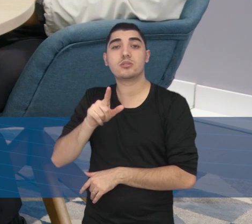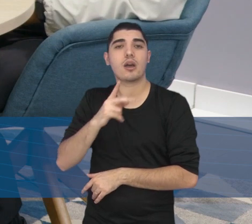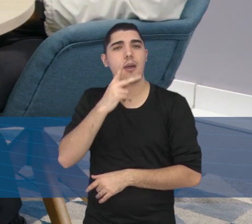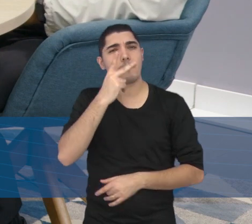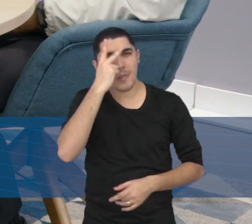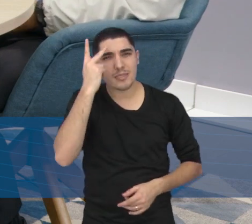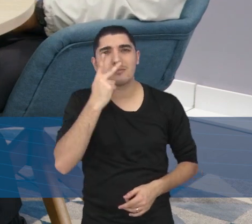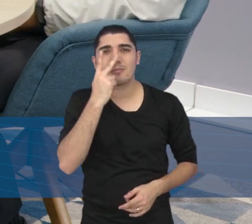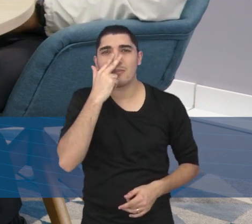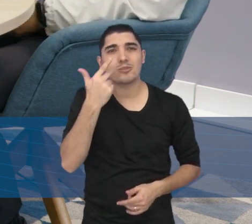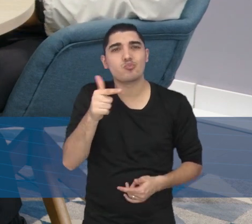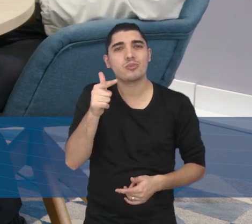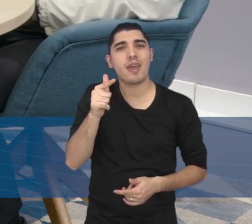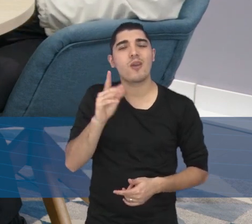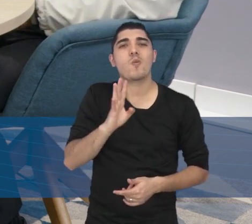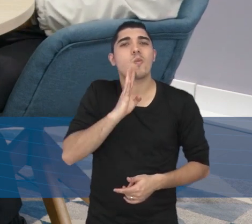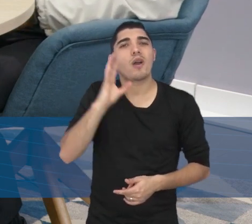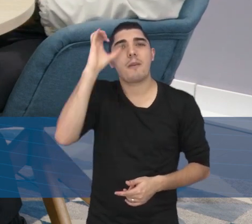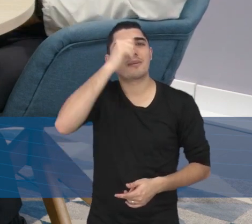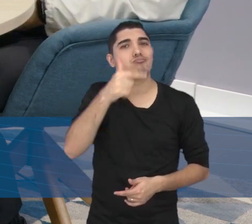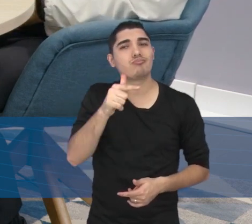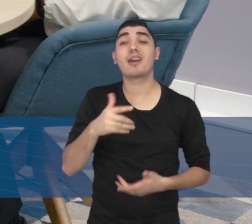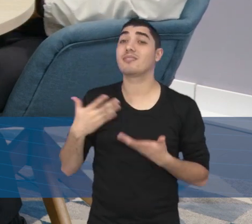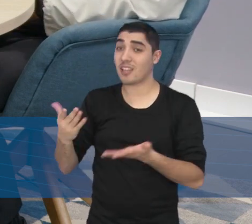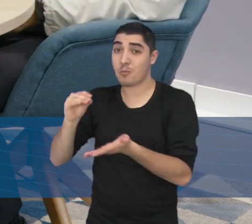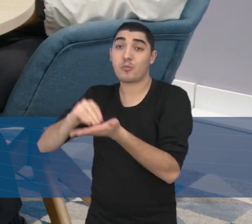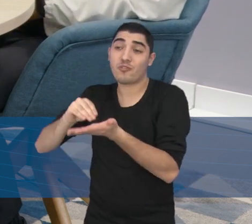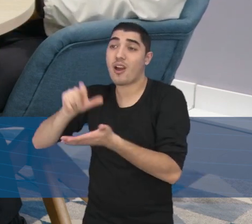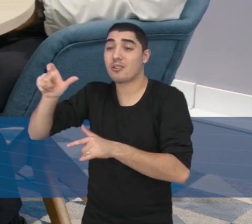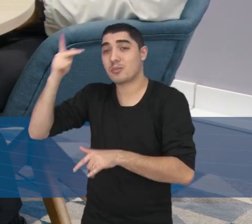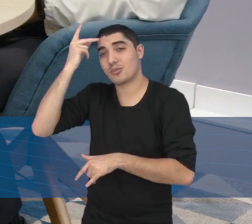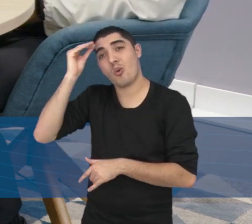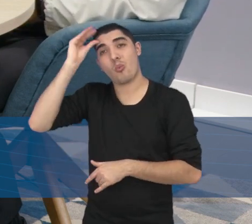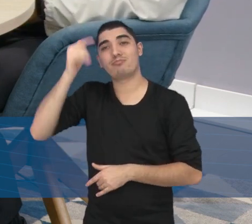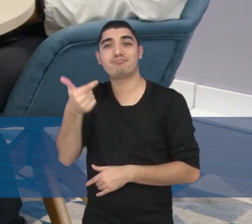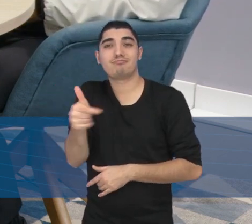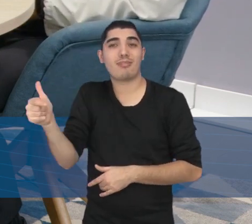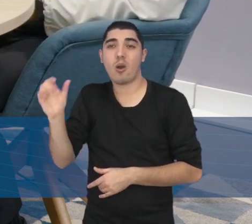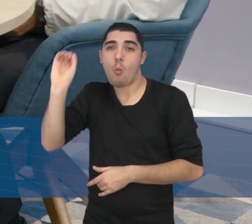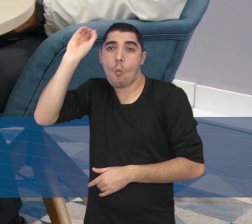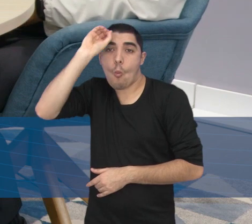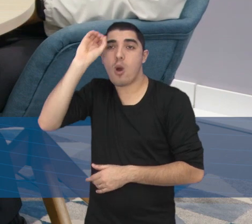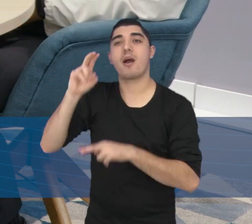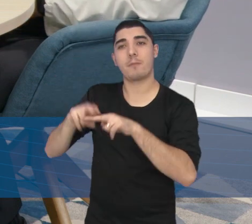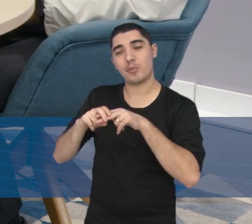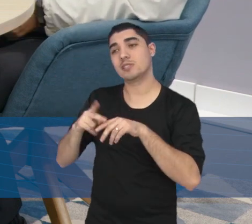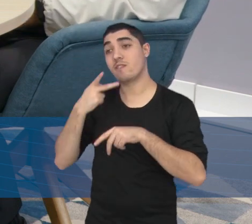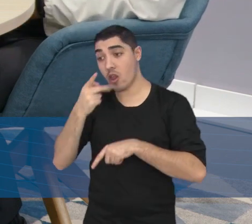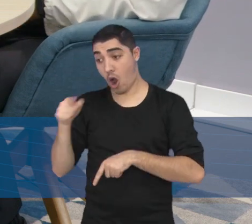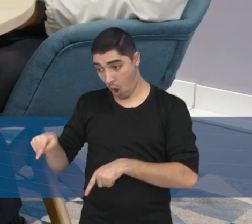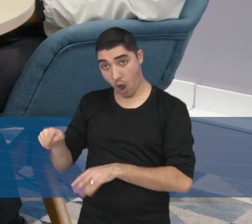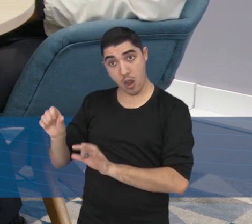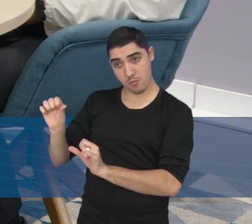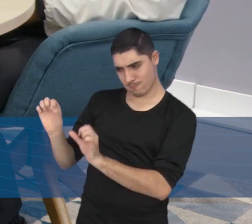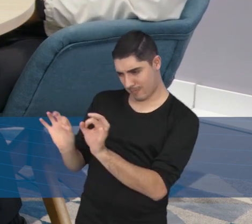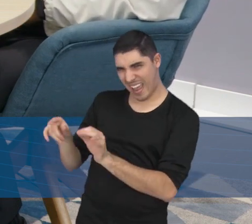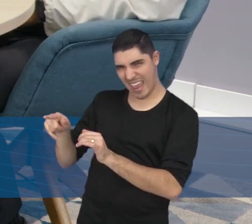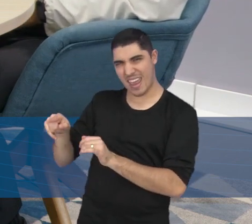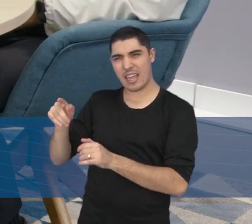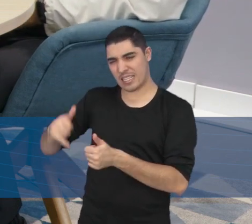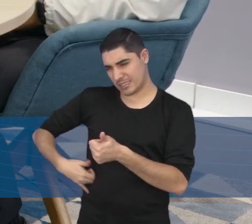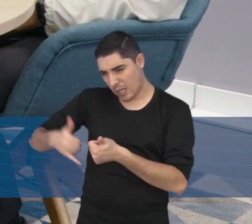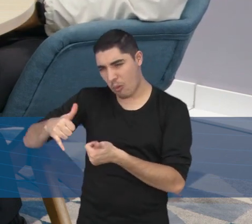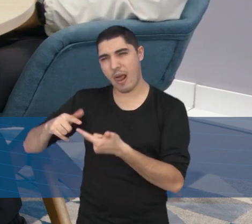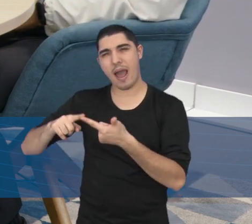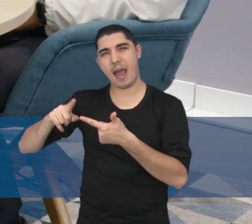mostra e que não deve ser feito. Tem uma recicloteca que mostra como que se aproveita o material para fazer um brinquedo, para reutilizar, né,